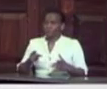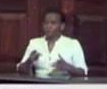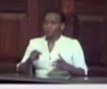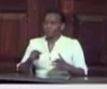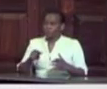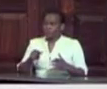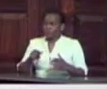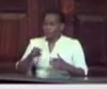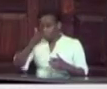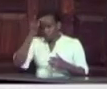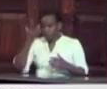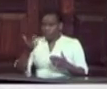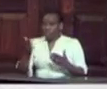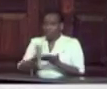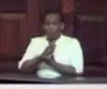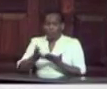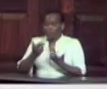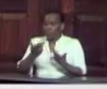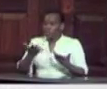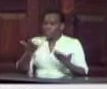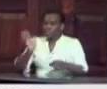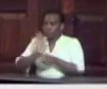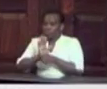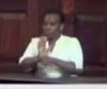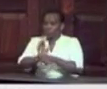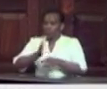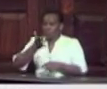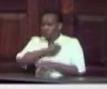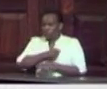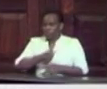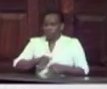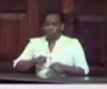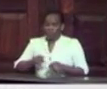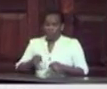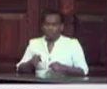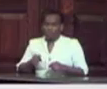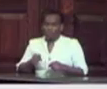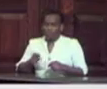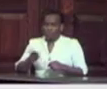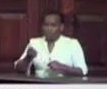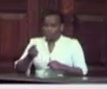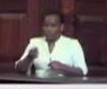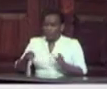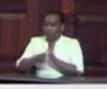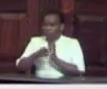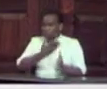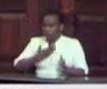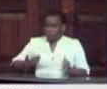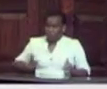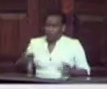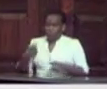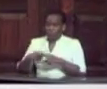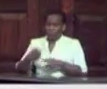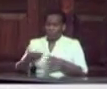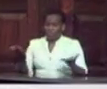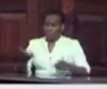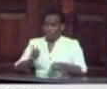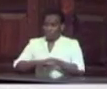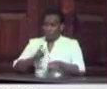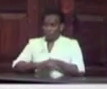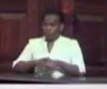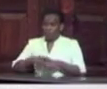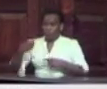algo que pudesse socorrer a essa política pública, que nesse momento deixa de ser